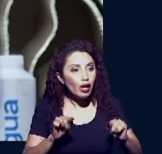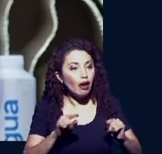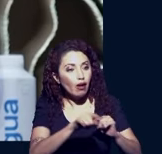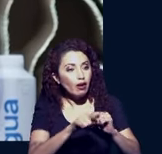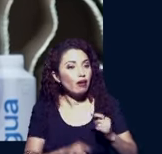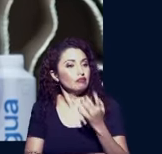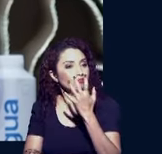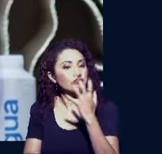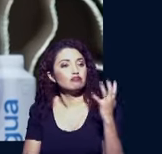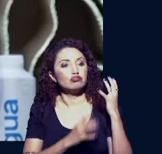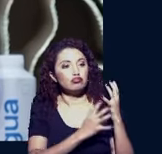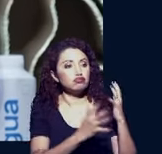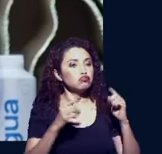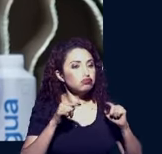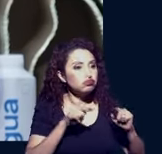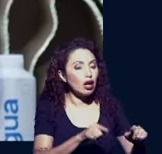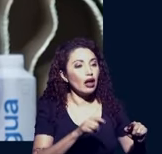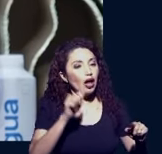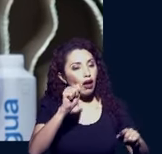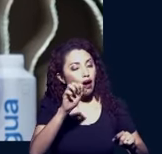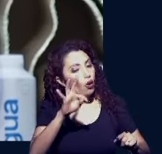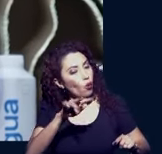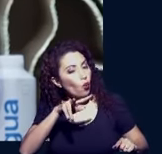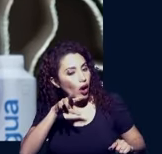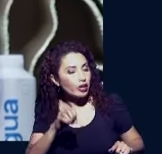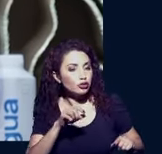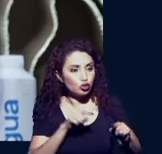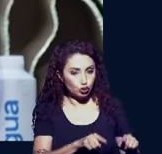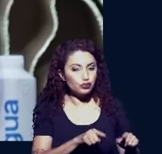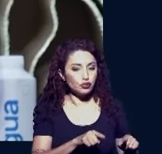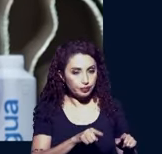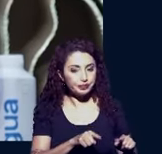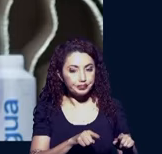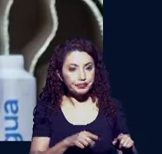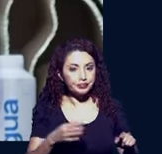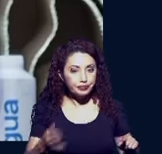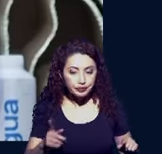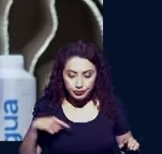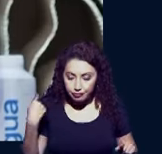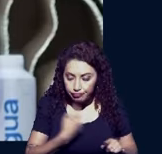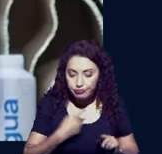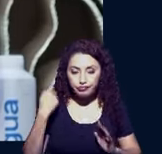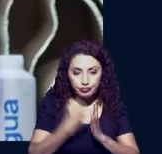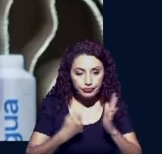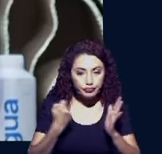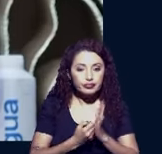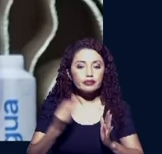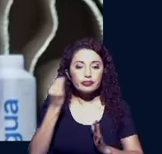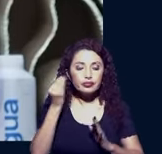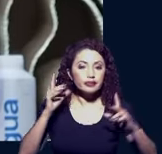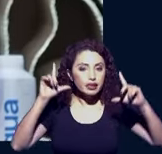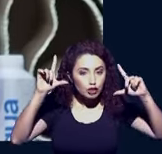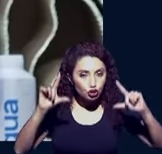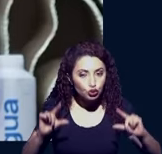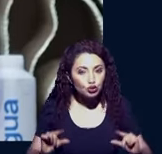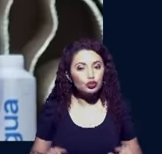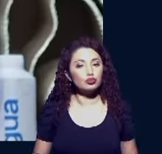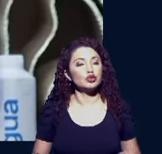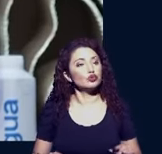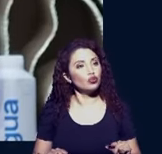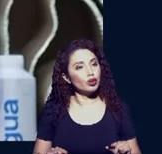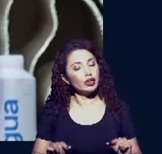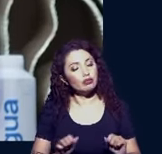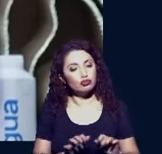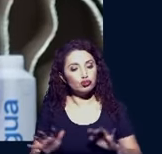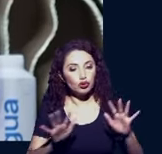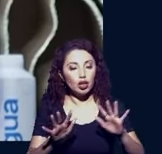de nós buscarmos a neutralidade das emissões apenas com reversão de matriz energética